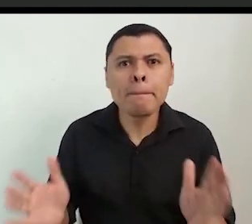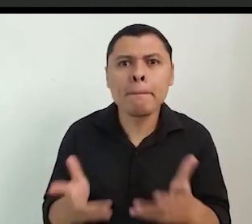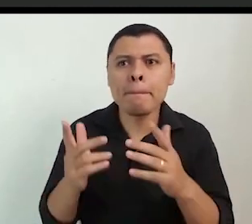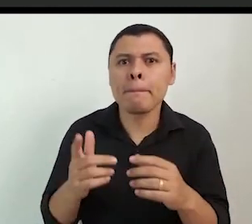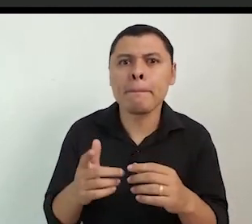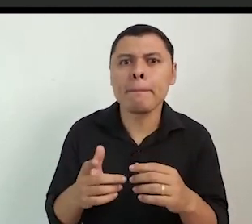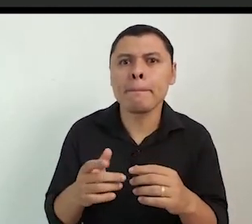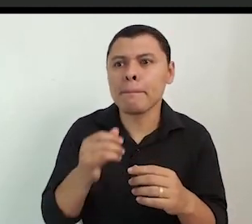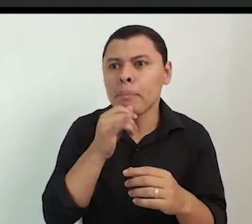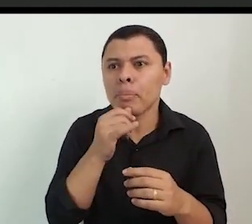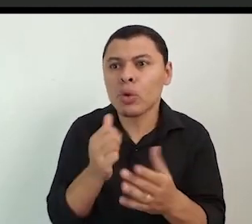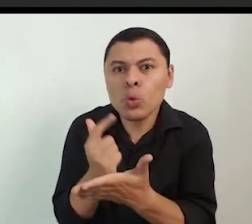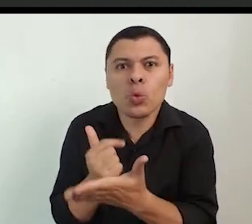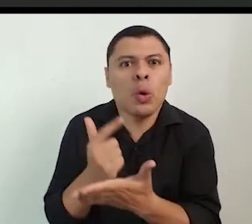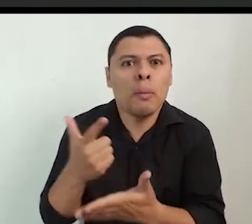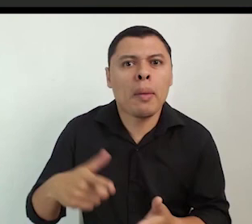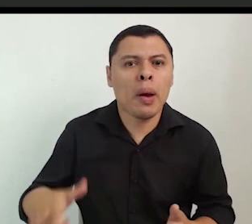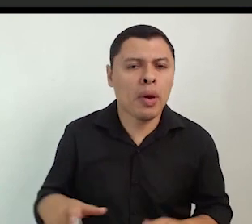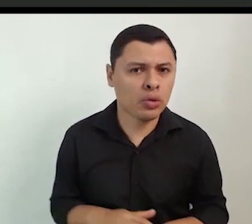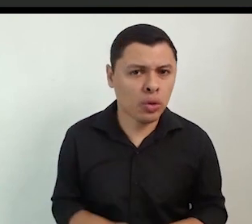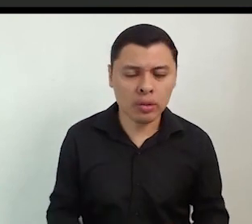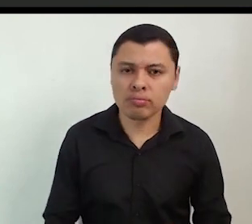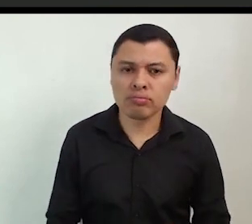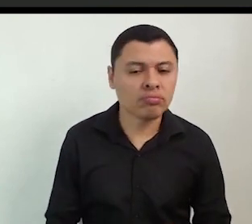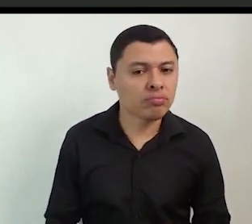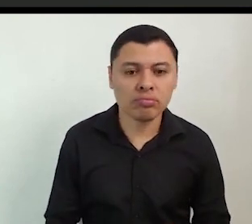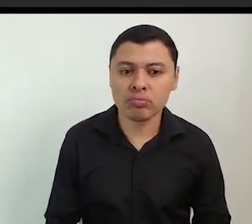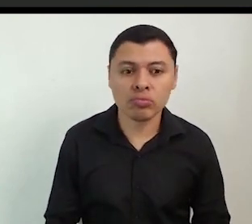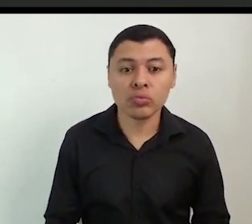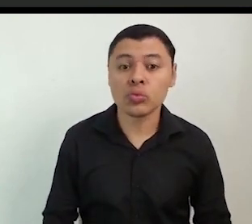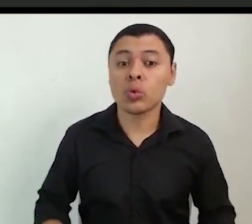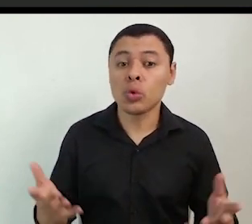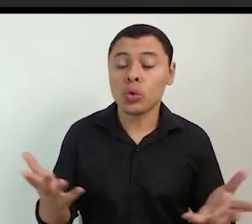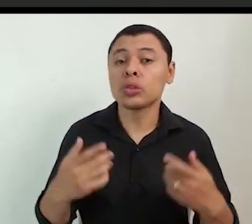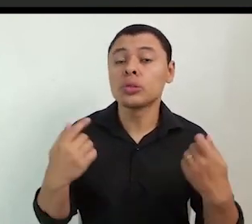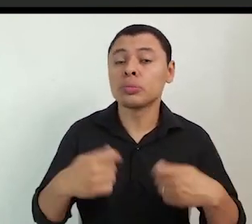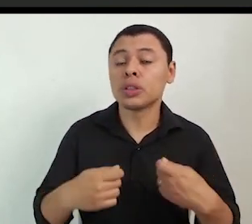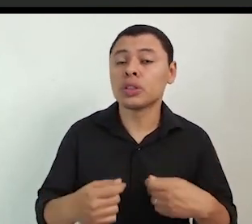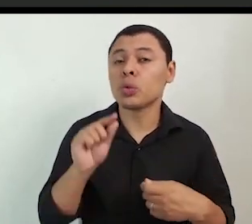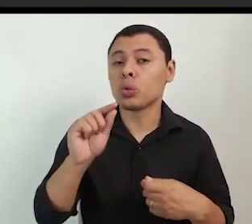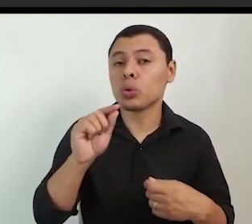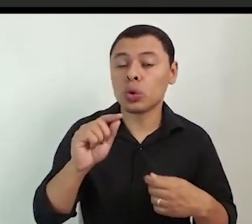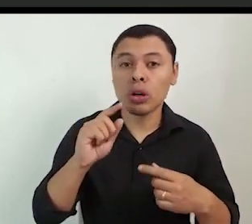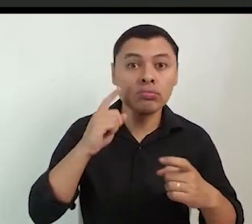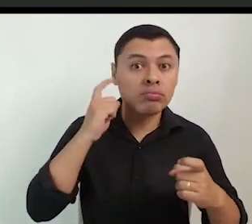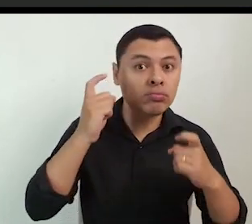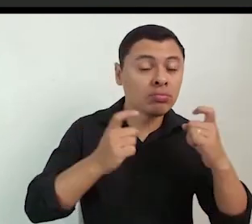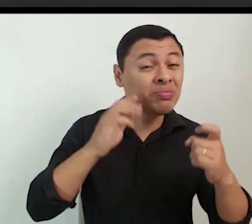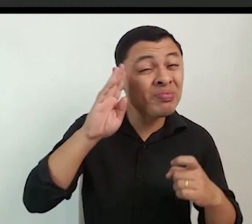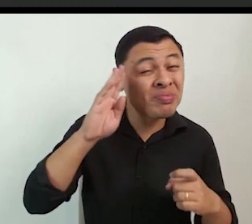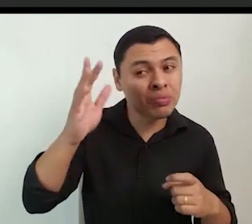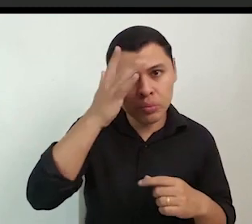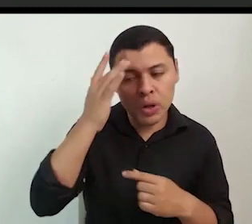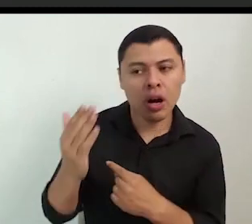consumo pelo consumo. Hoje, você tem que ter um negócio que se preocupa principalmente com quem colabora